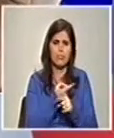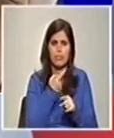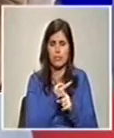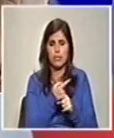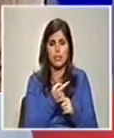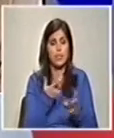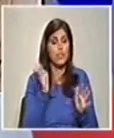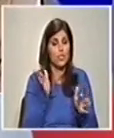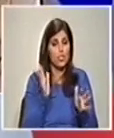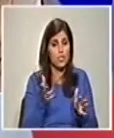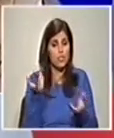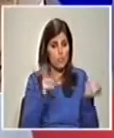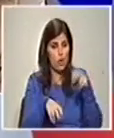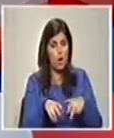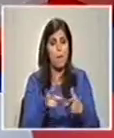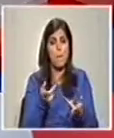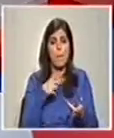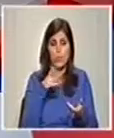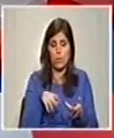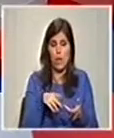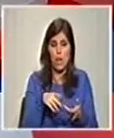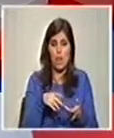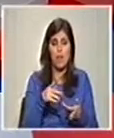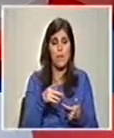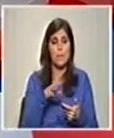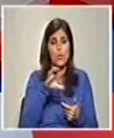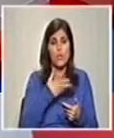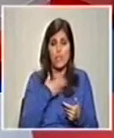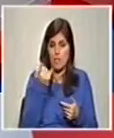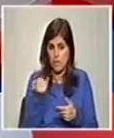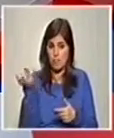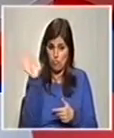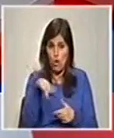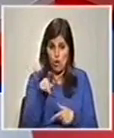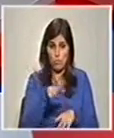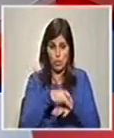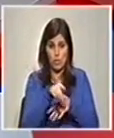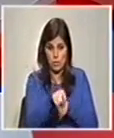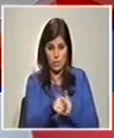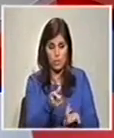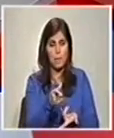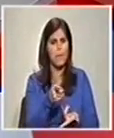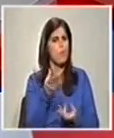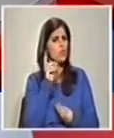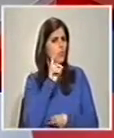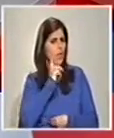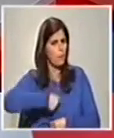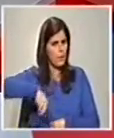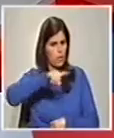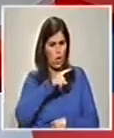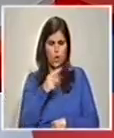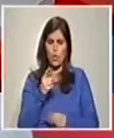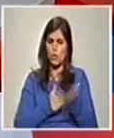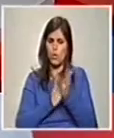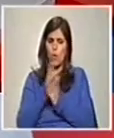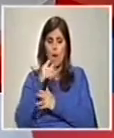em projeto trazido exatamente pelo CDI. E, portanto, é fundamental para nós que continuemos